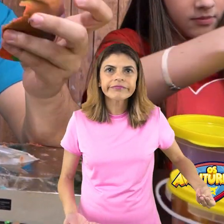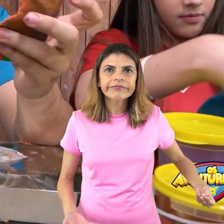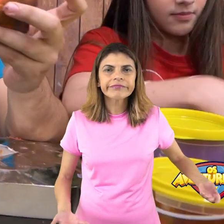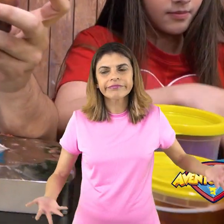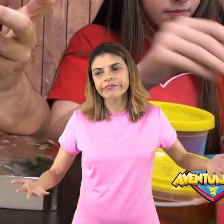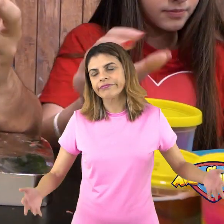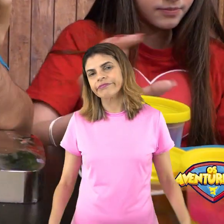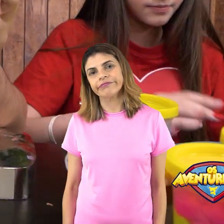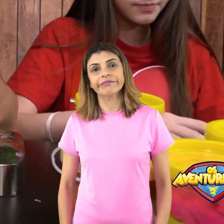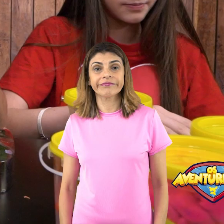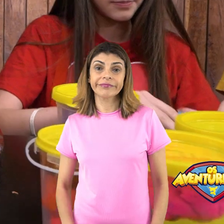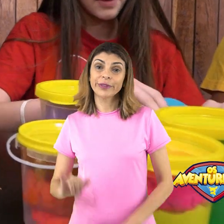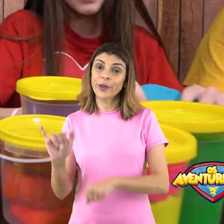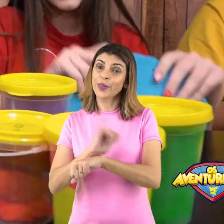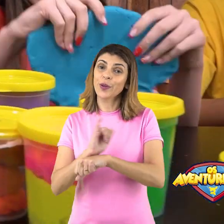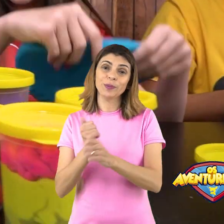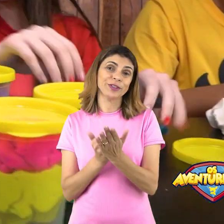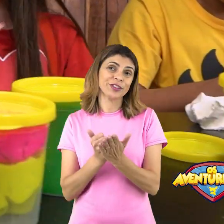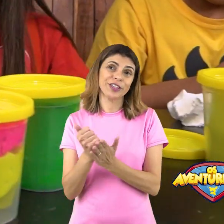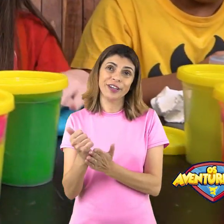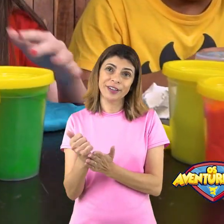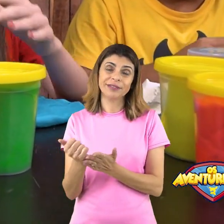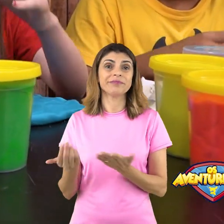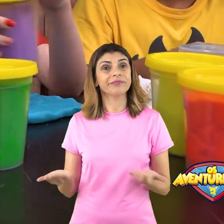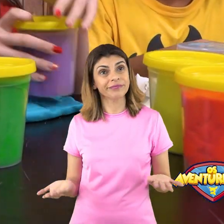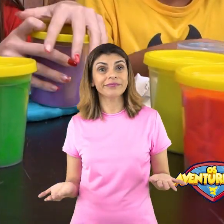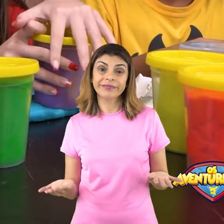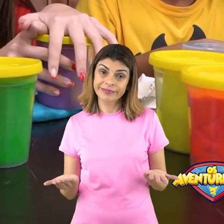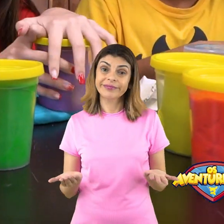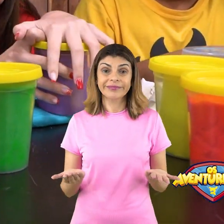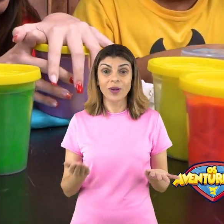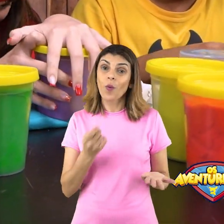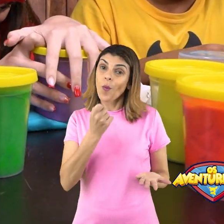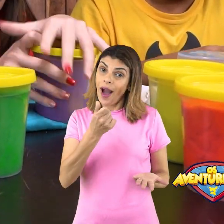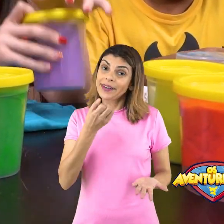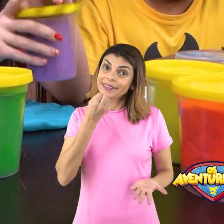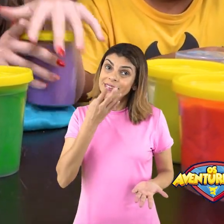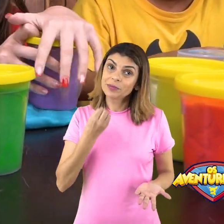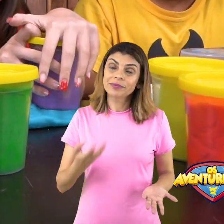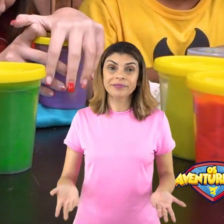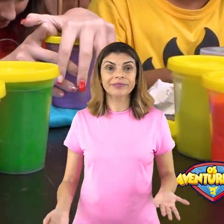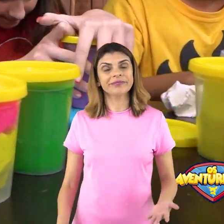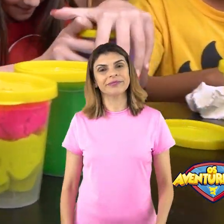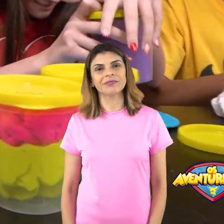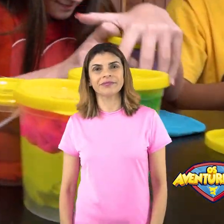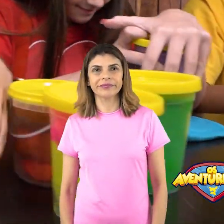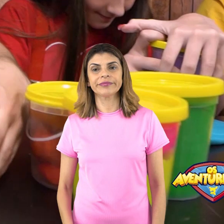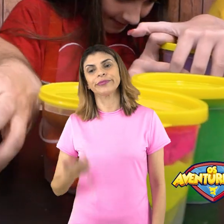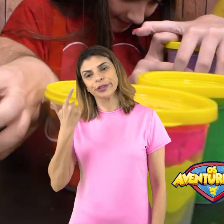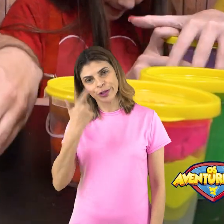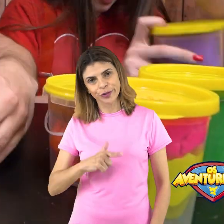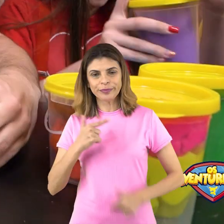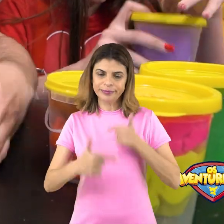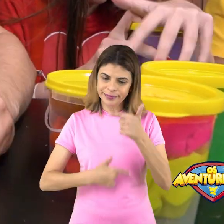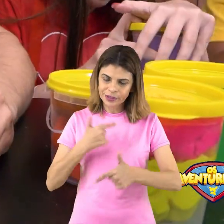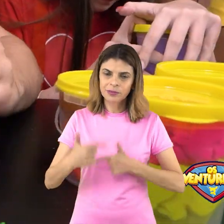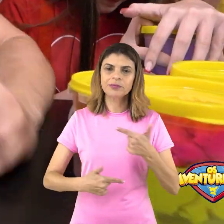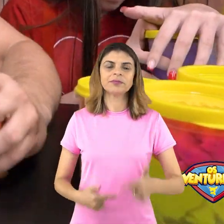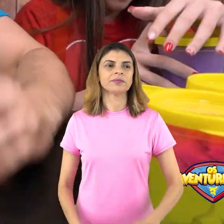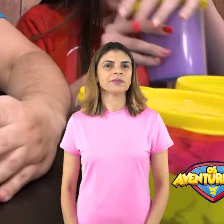Ah, o símbolo do YouTube foi embora, hein? Né? Ia ficar maneiro, né? Ia. Beleza. Ia. Vamos voltar pro trabalho aqui.